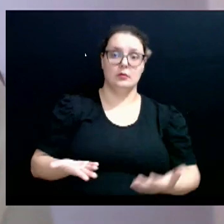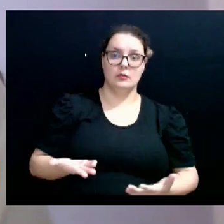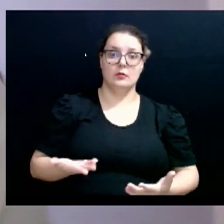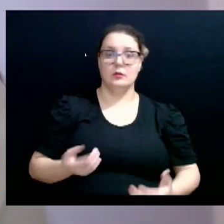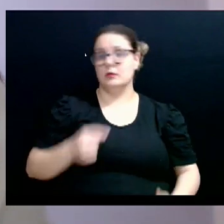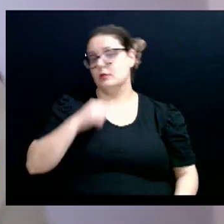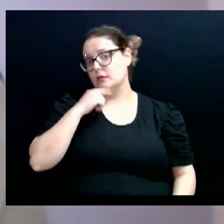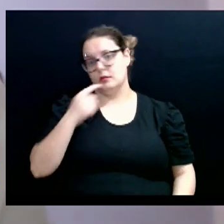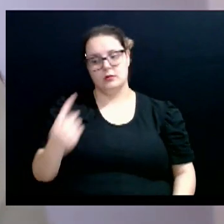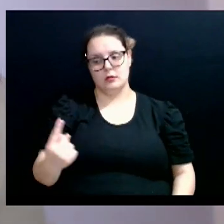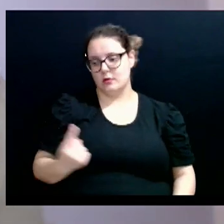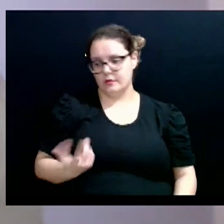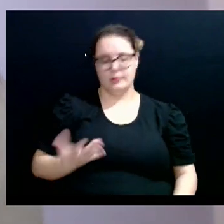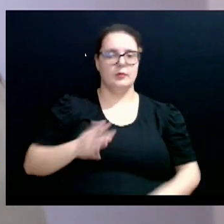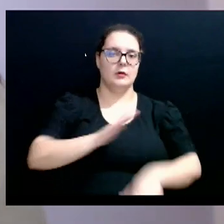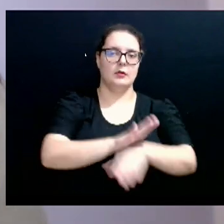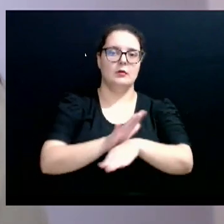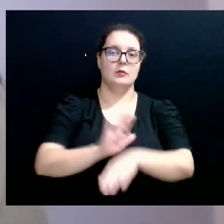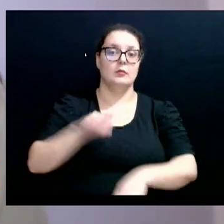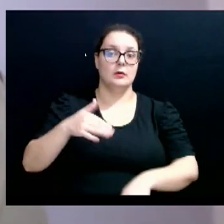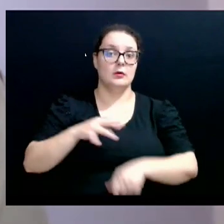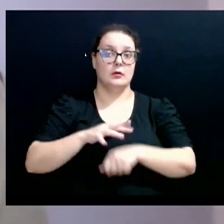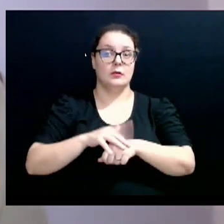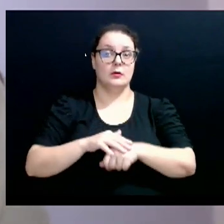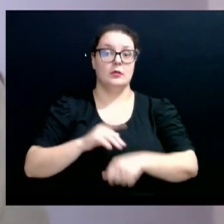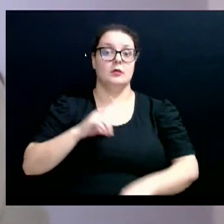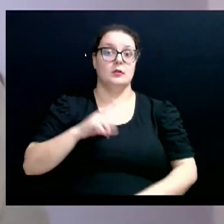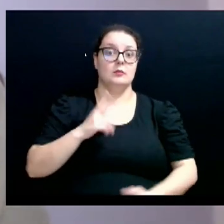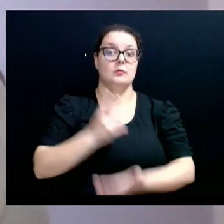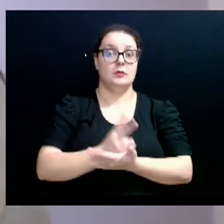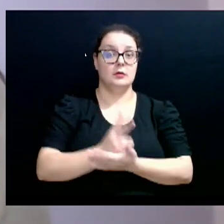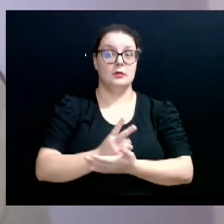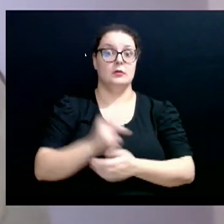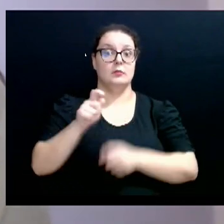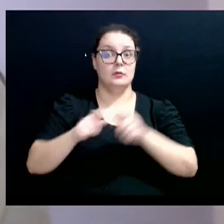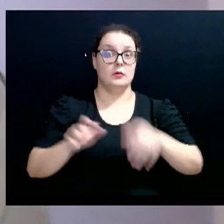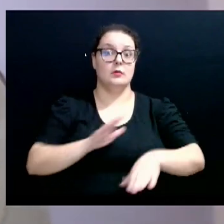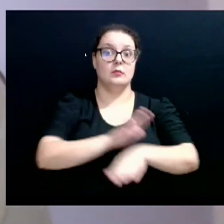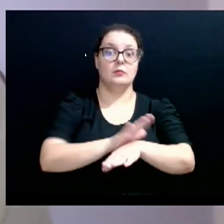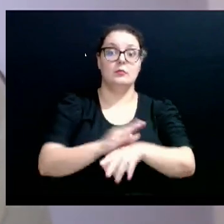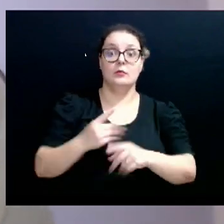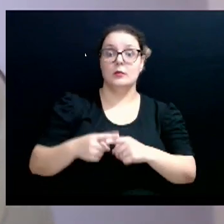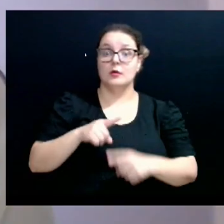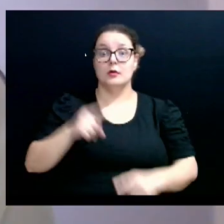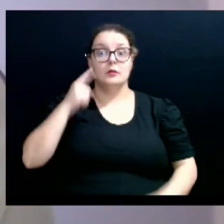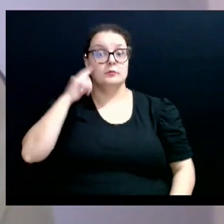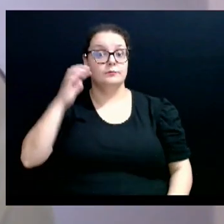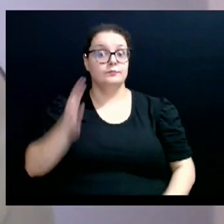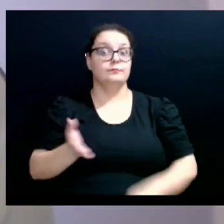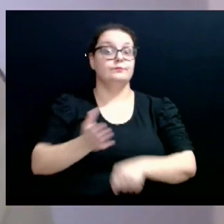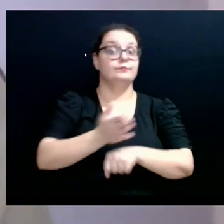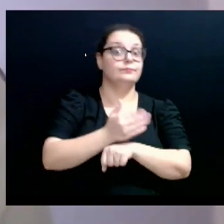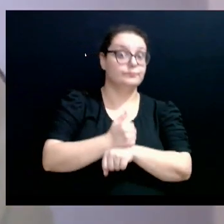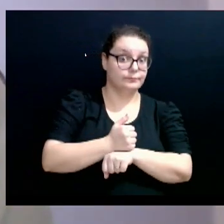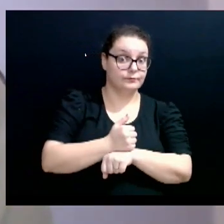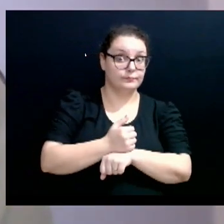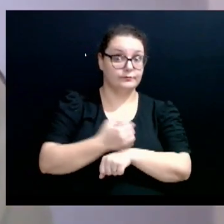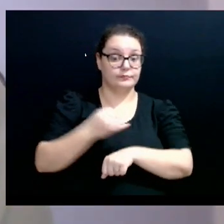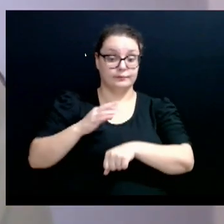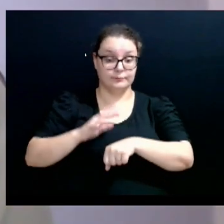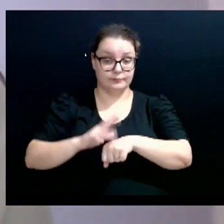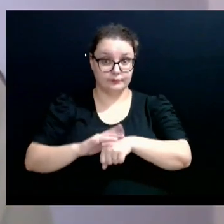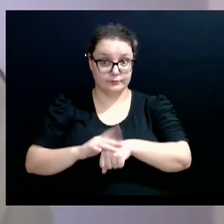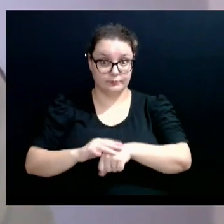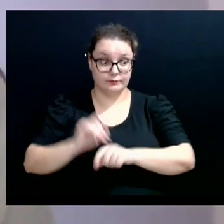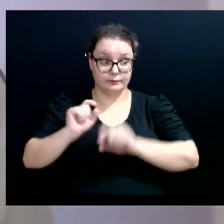quando a gente fica doente, sempre tem alguém para ajudar. Então, por que não pensar antes de você ficar doente em quem também